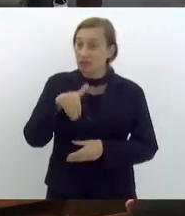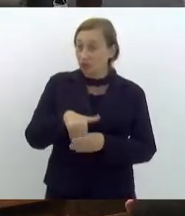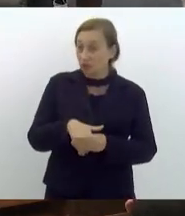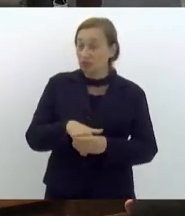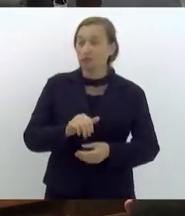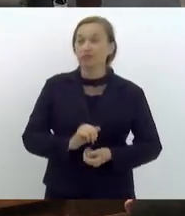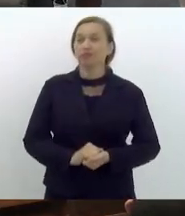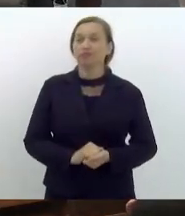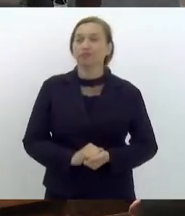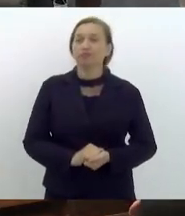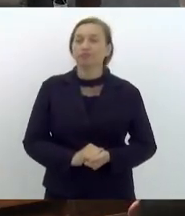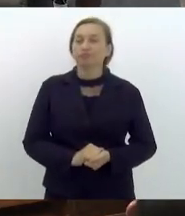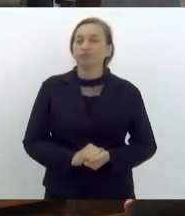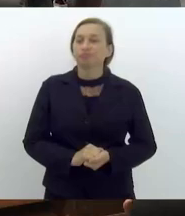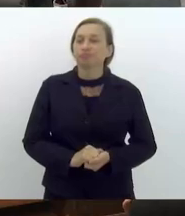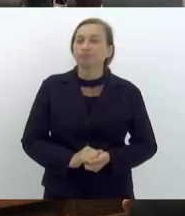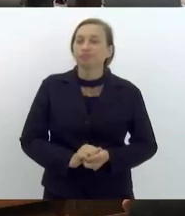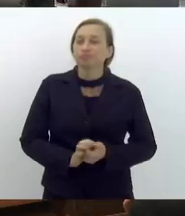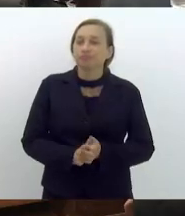voto